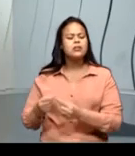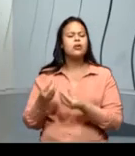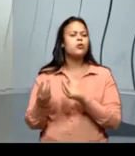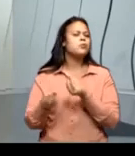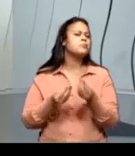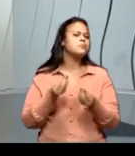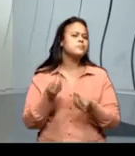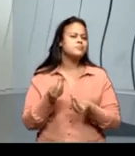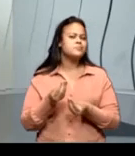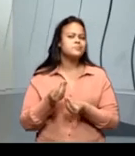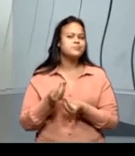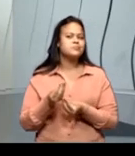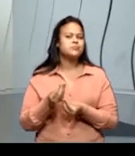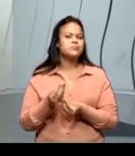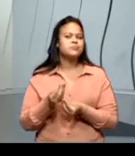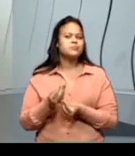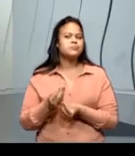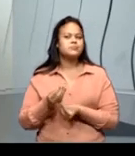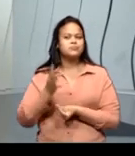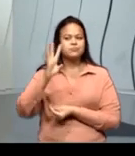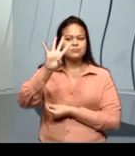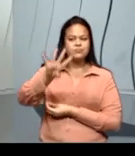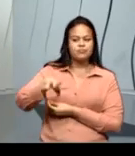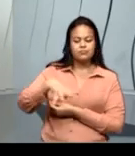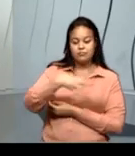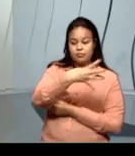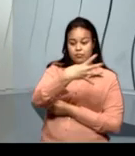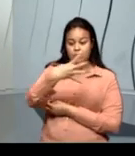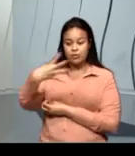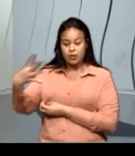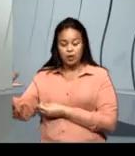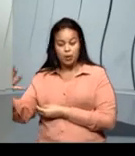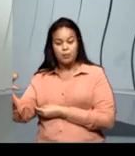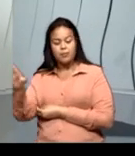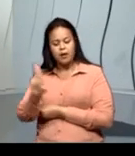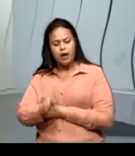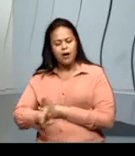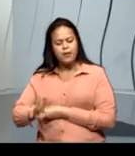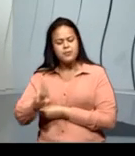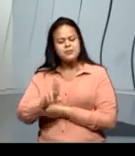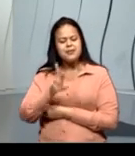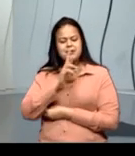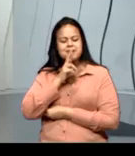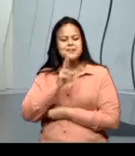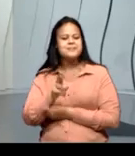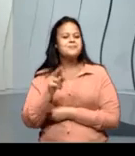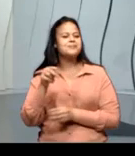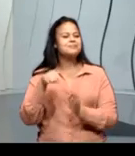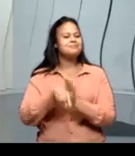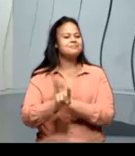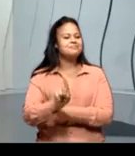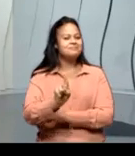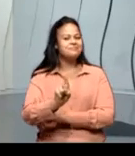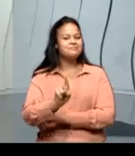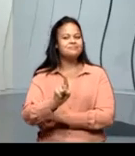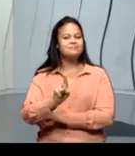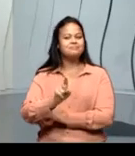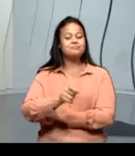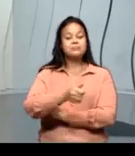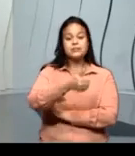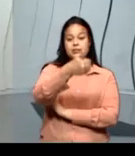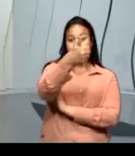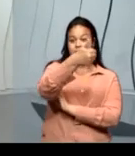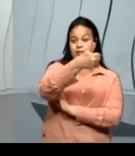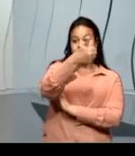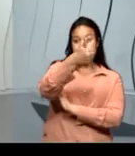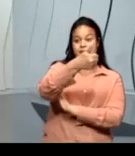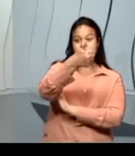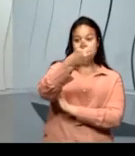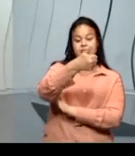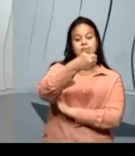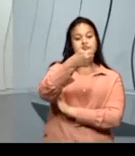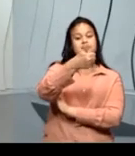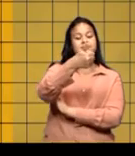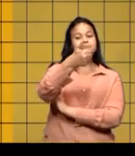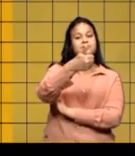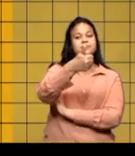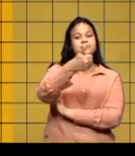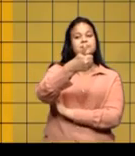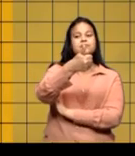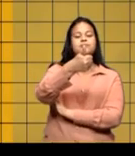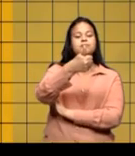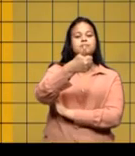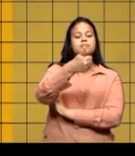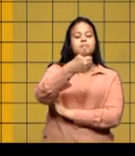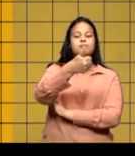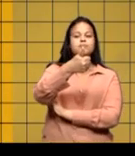eu trouxe um quadro quadriculado aqui para que a gente consiga responder essa questão. Na primeira, a gente vai